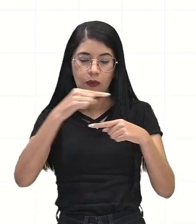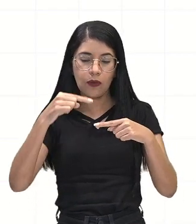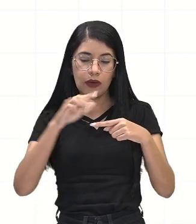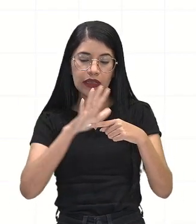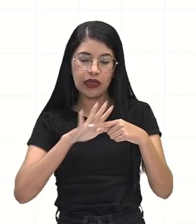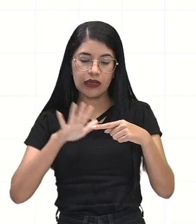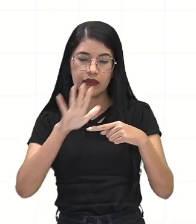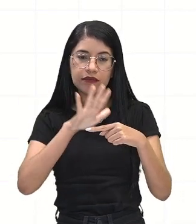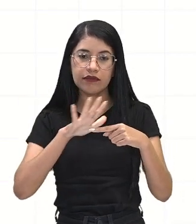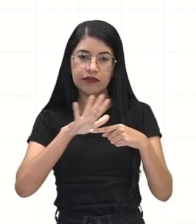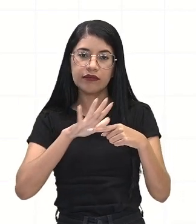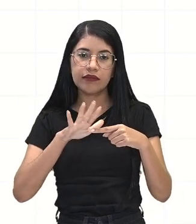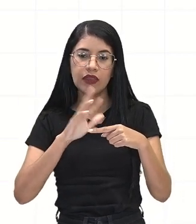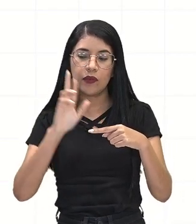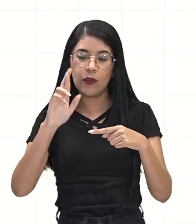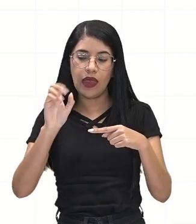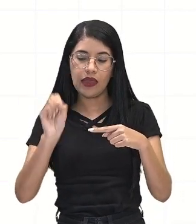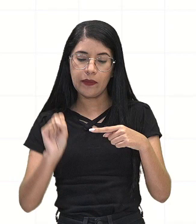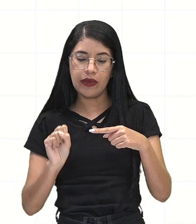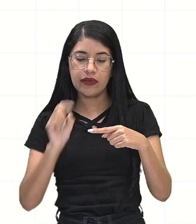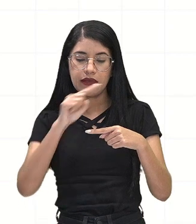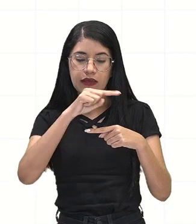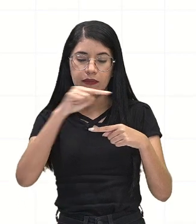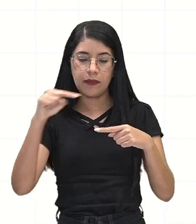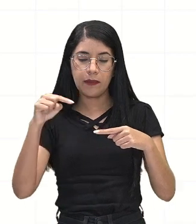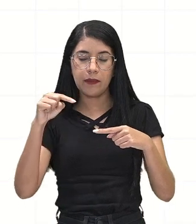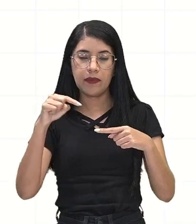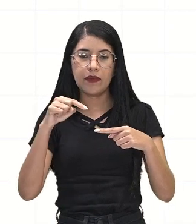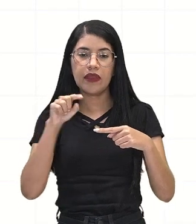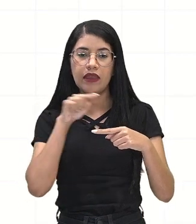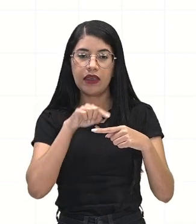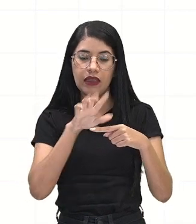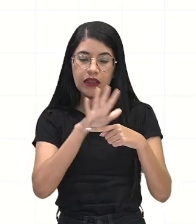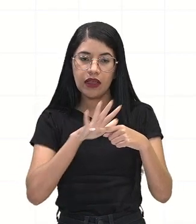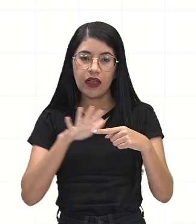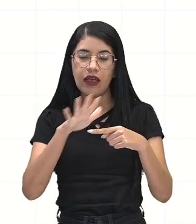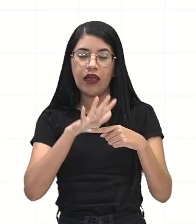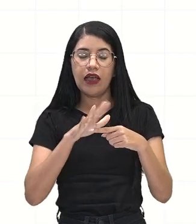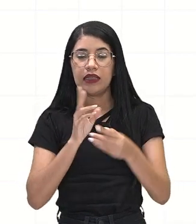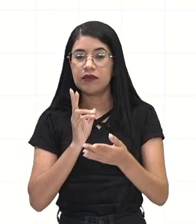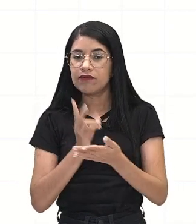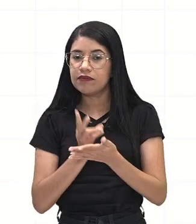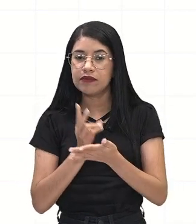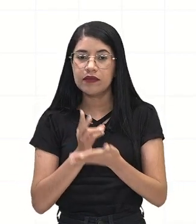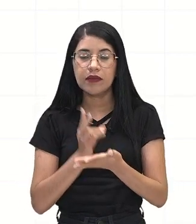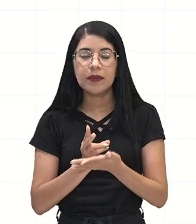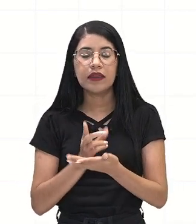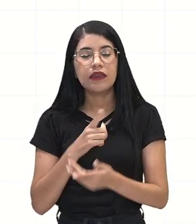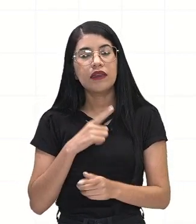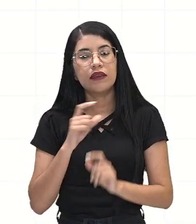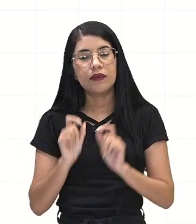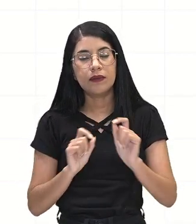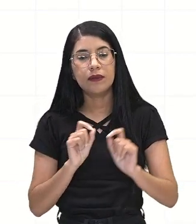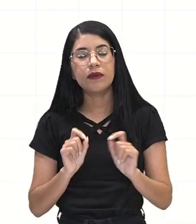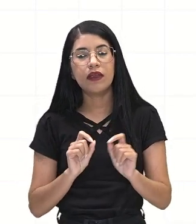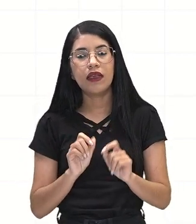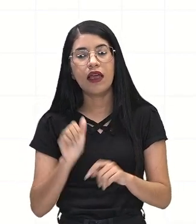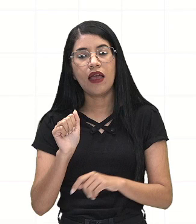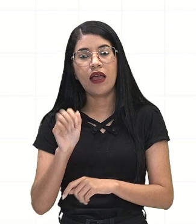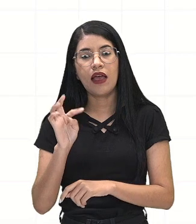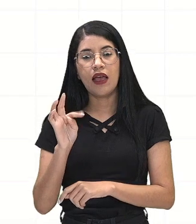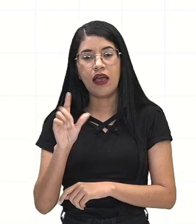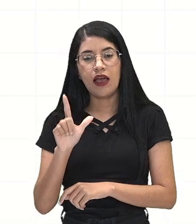que é ângulos alternos e internos. Eles sempre, né, vão ser